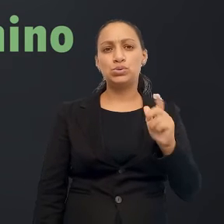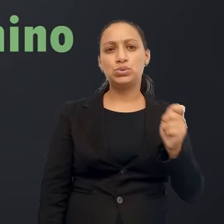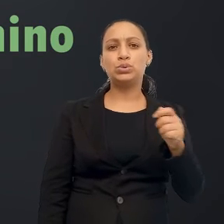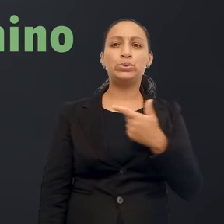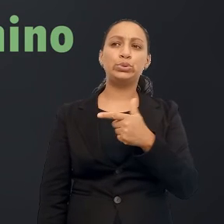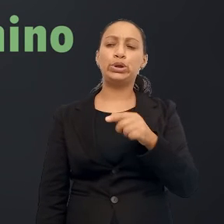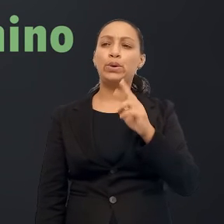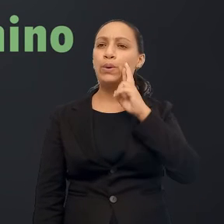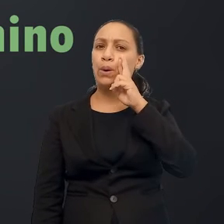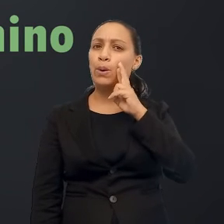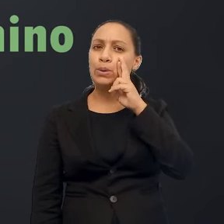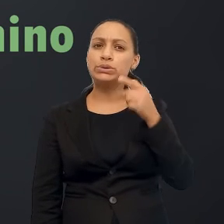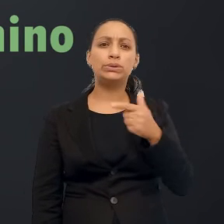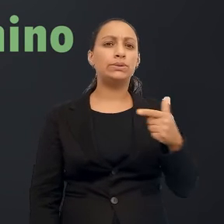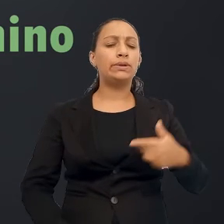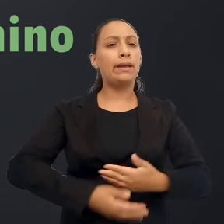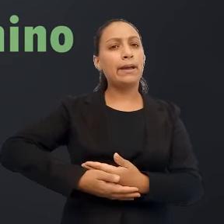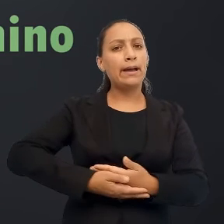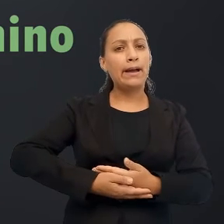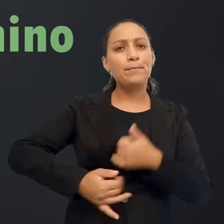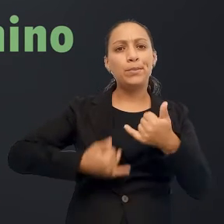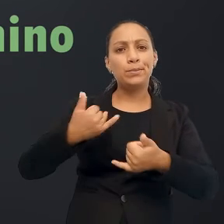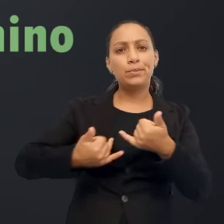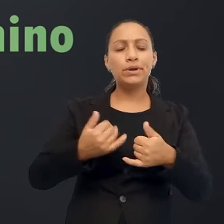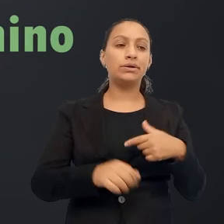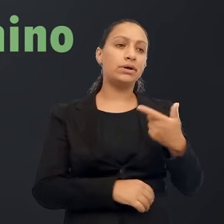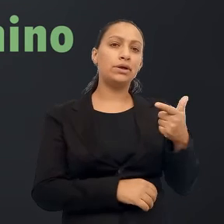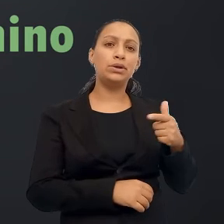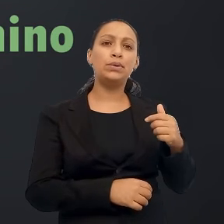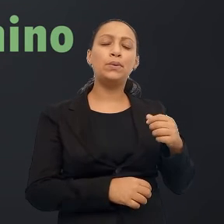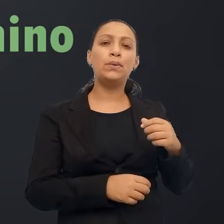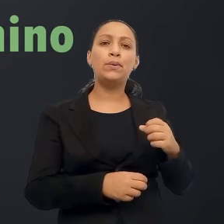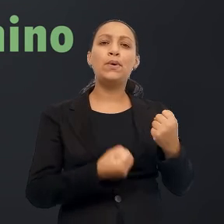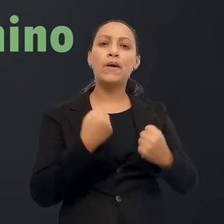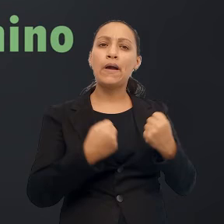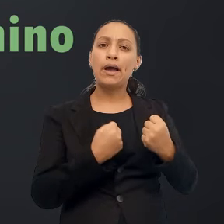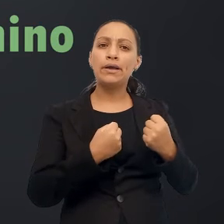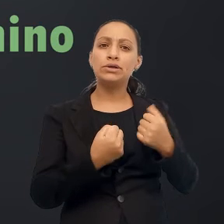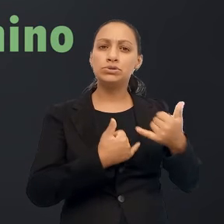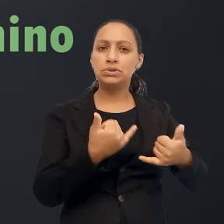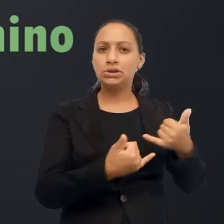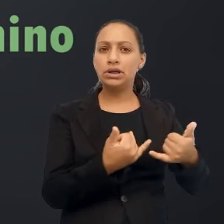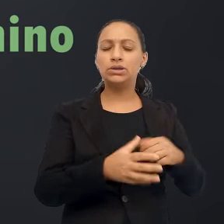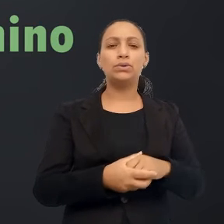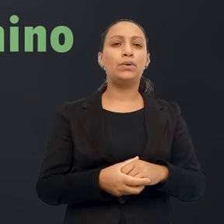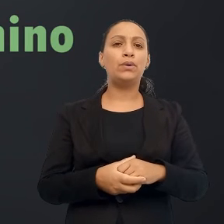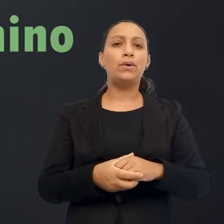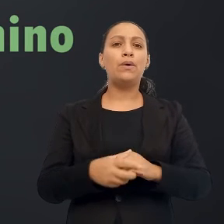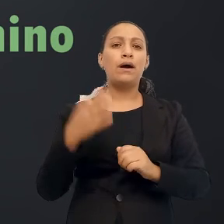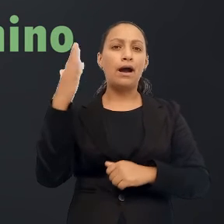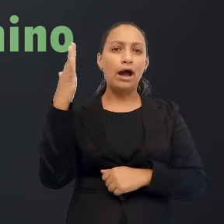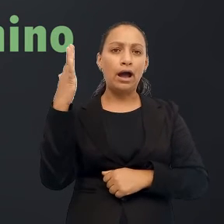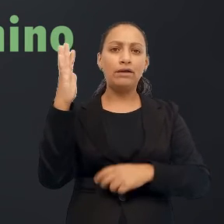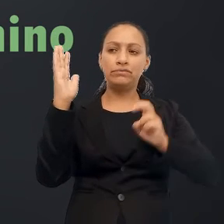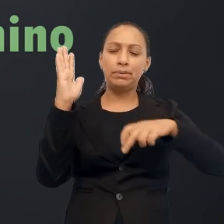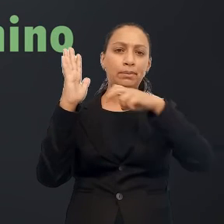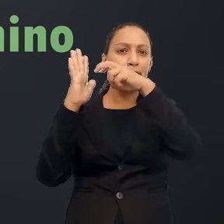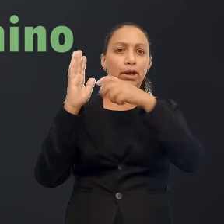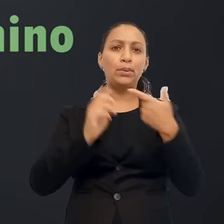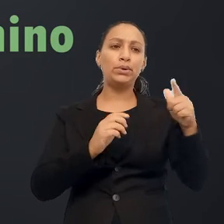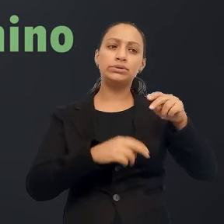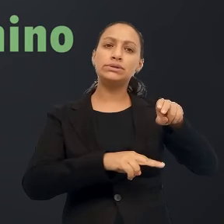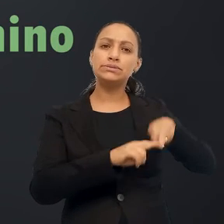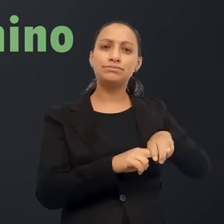a boneca e não tem o carrinho, não tem o subir em árvore e o outro ficar sentadinho, não existe isso,